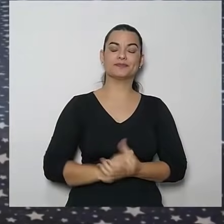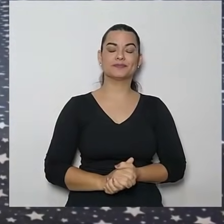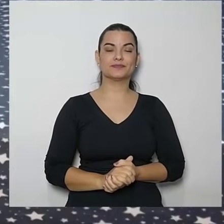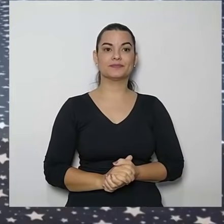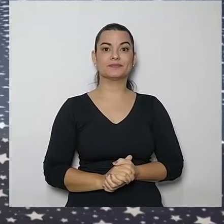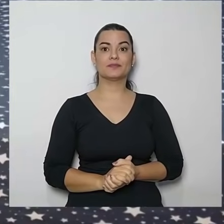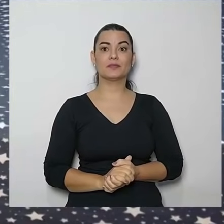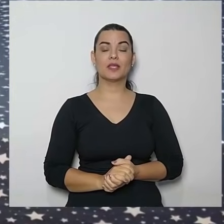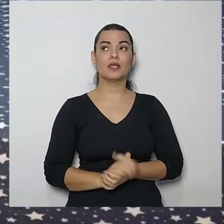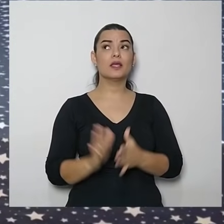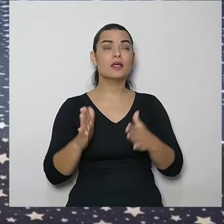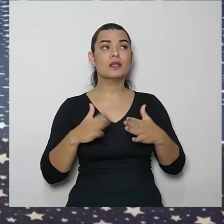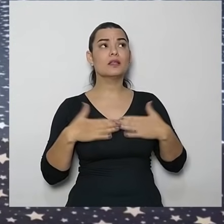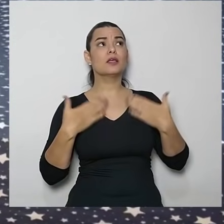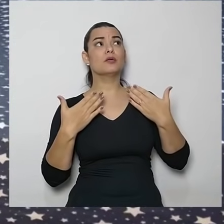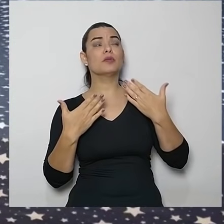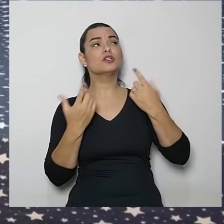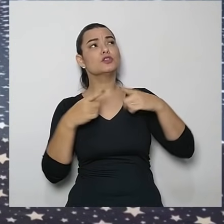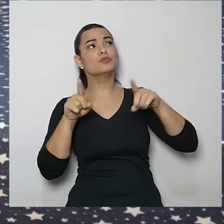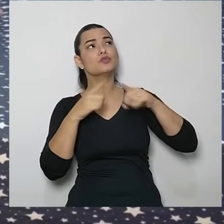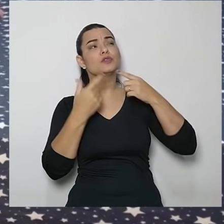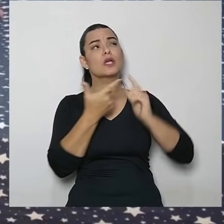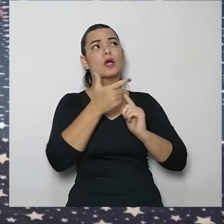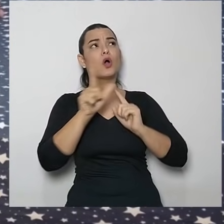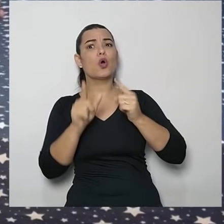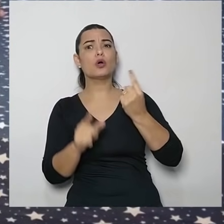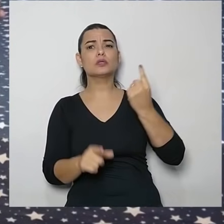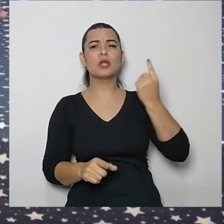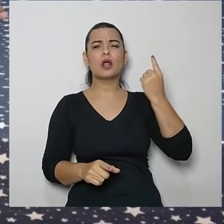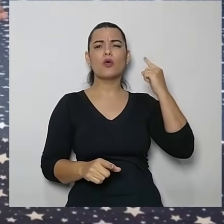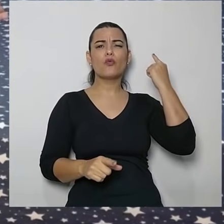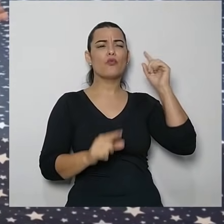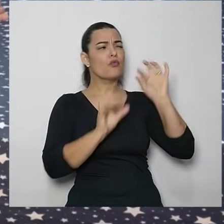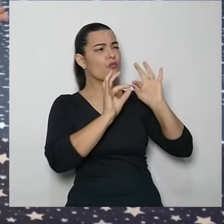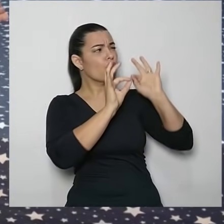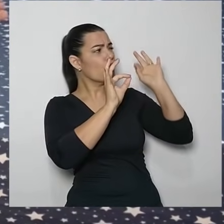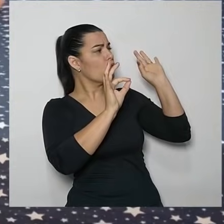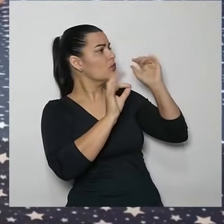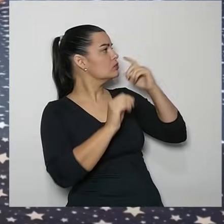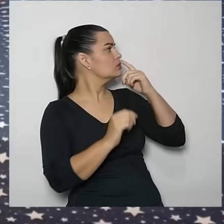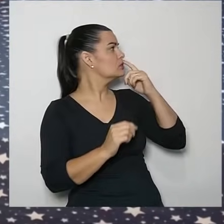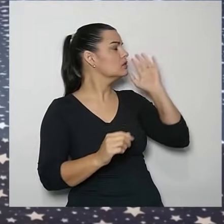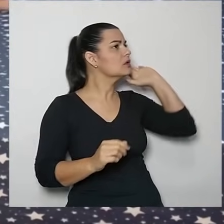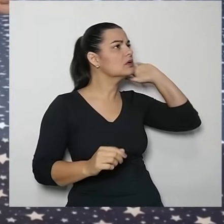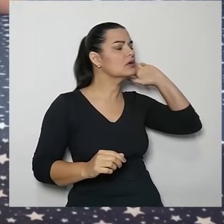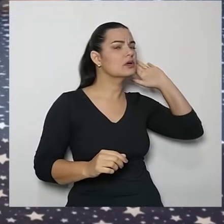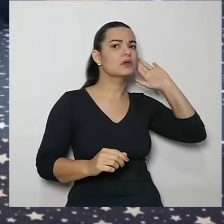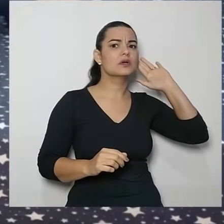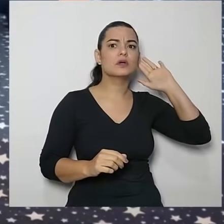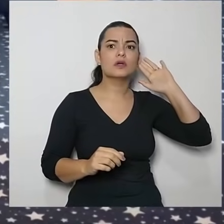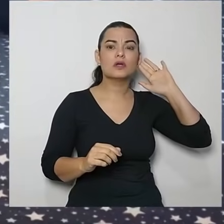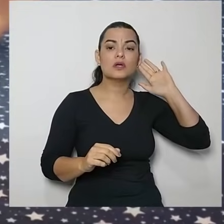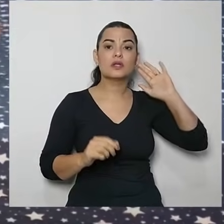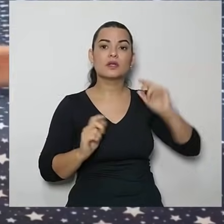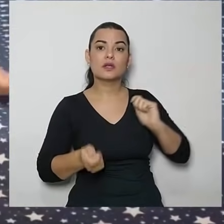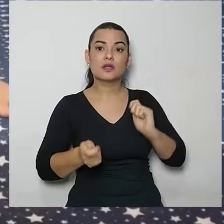Ao fundo, ele escuta uma outra melodia que atrai os ouvidos do menino chorão.